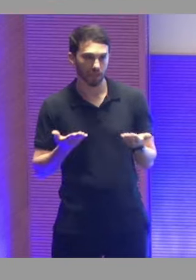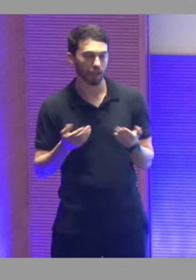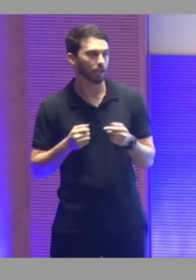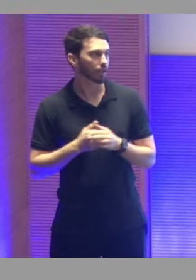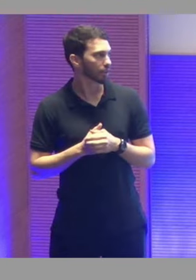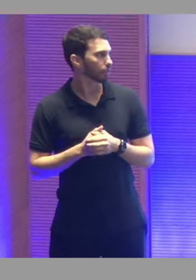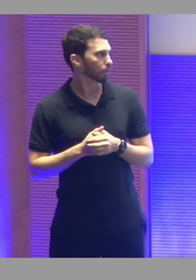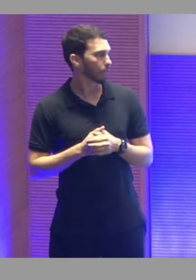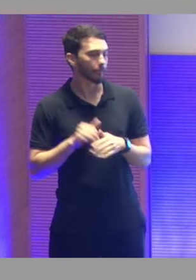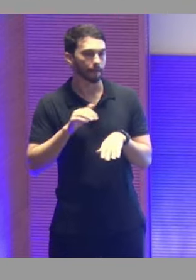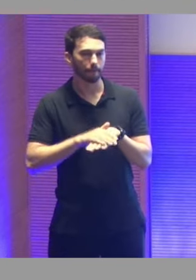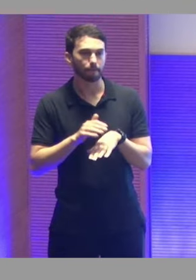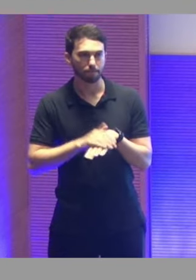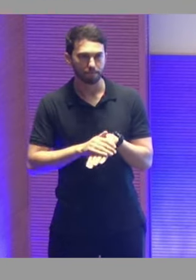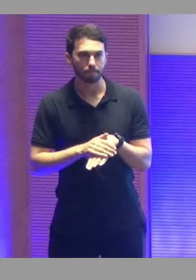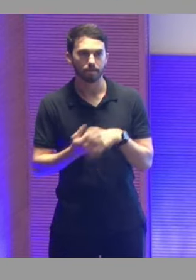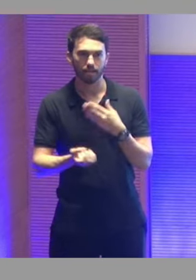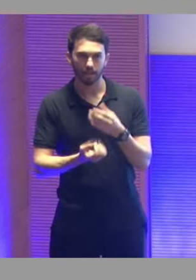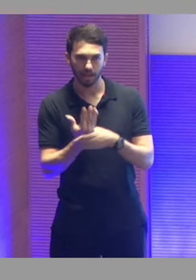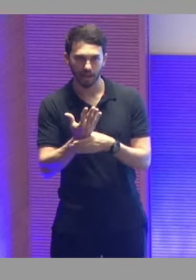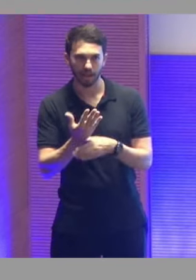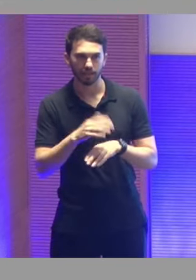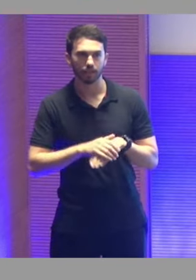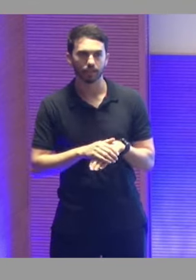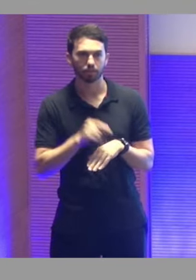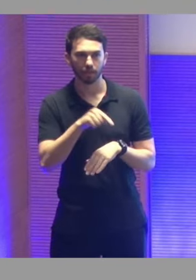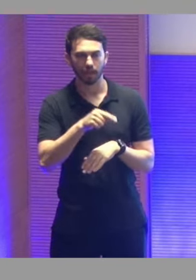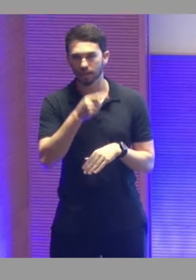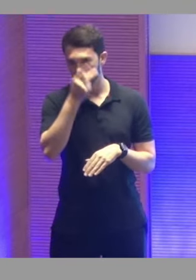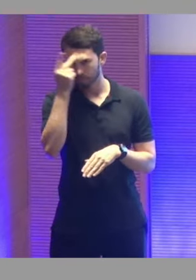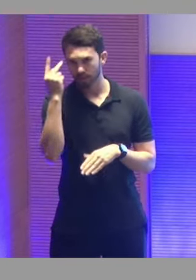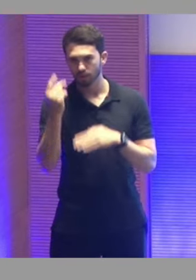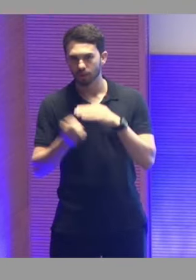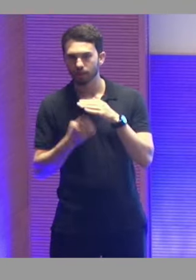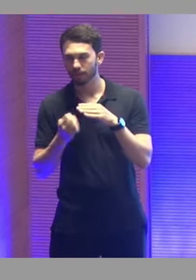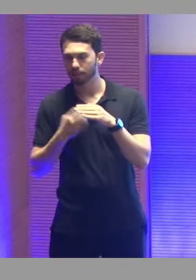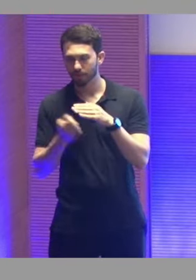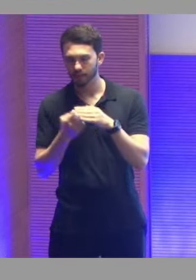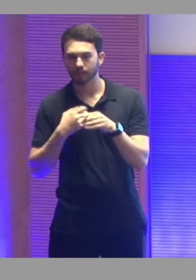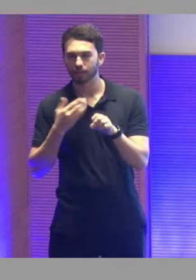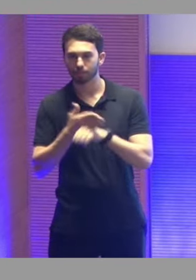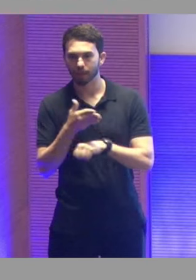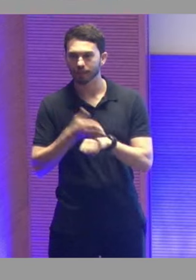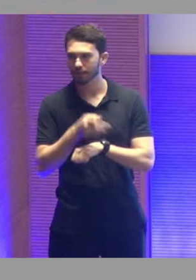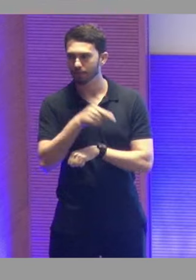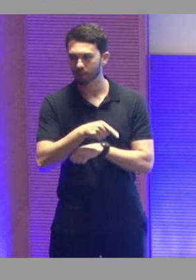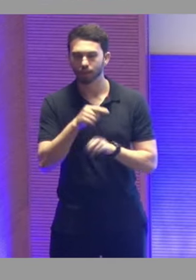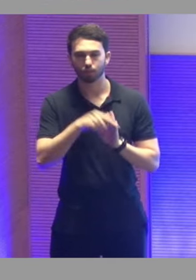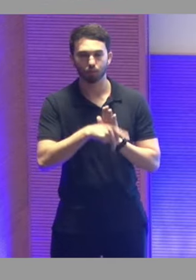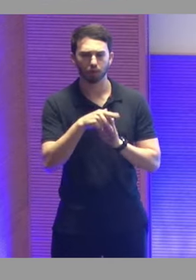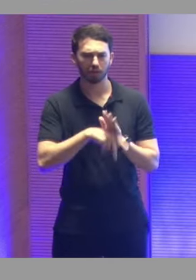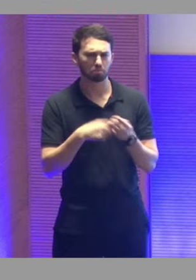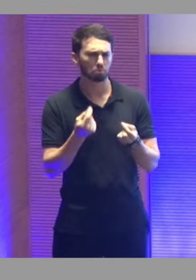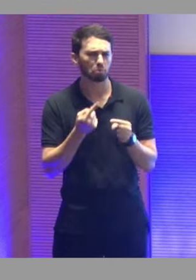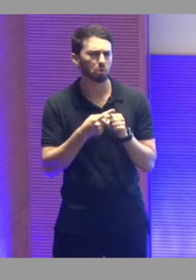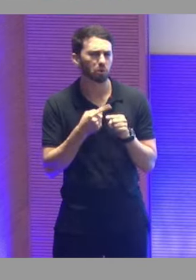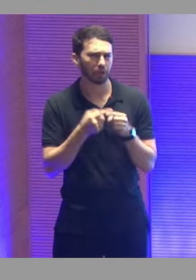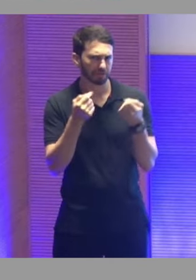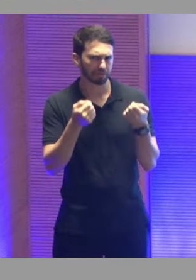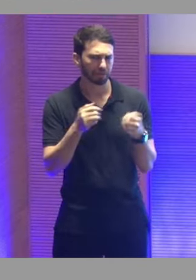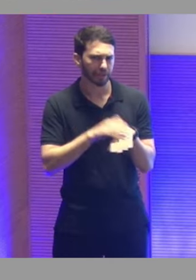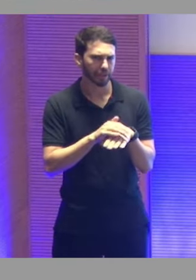são realizadas e desenvolvidas pelos membros do nosso programa por que que a gente tá fazendo